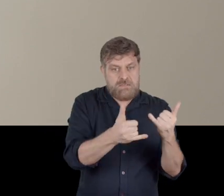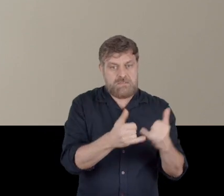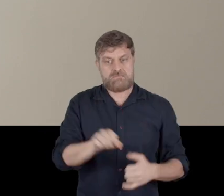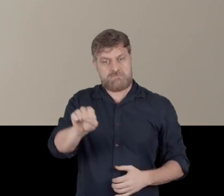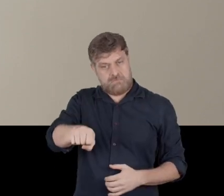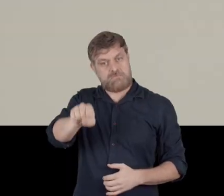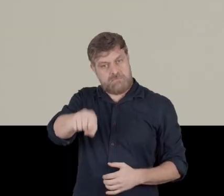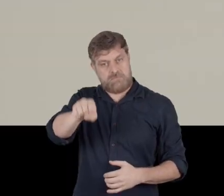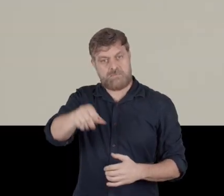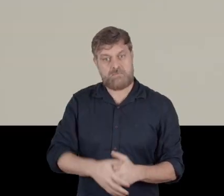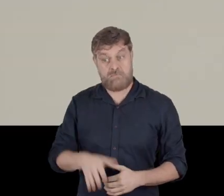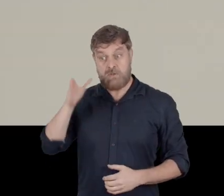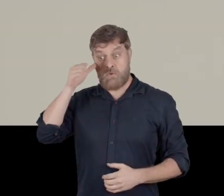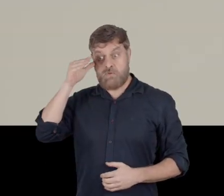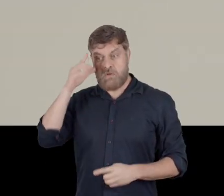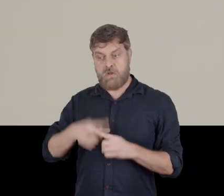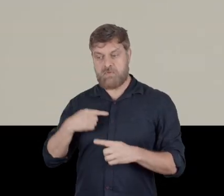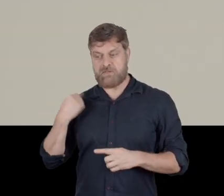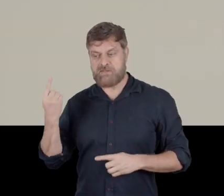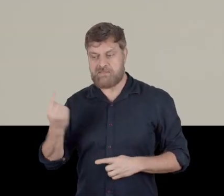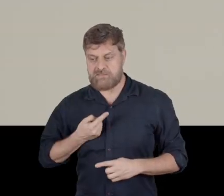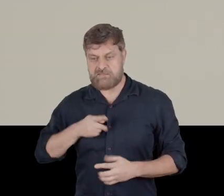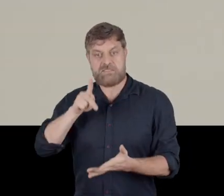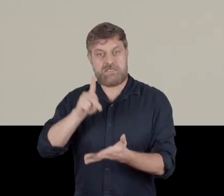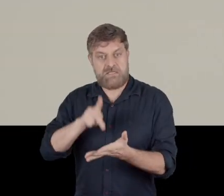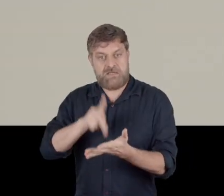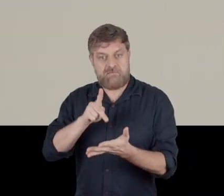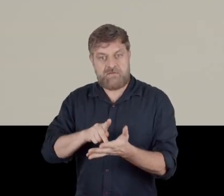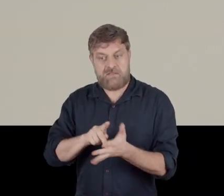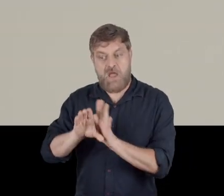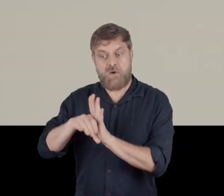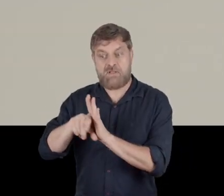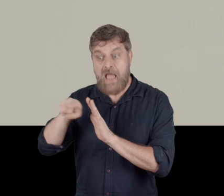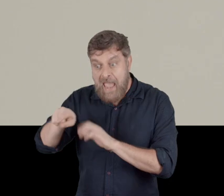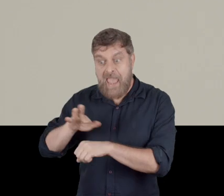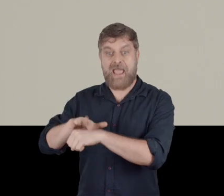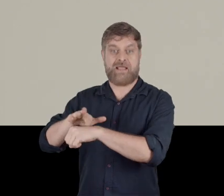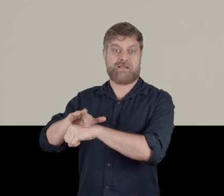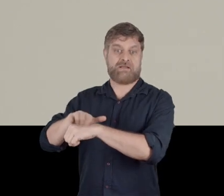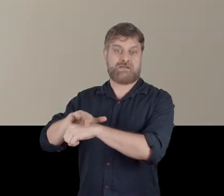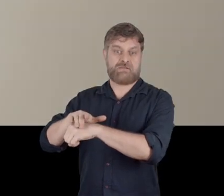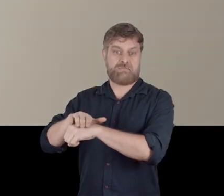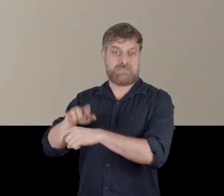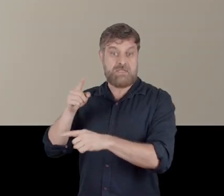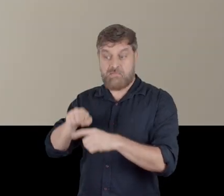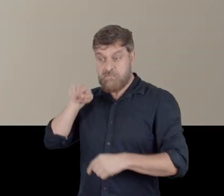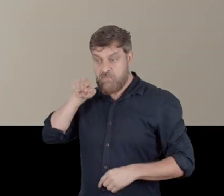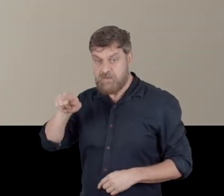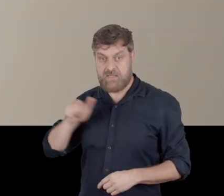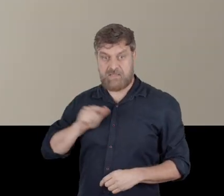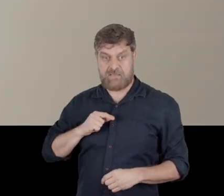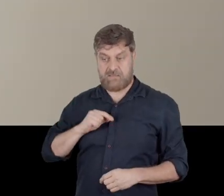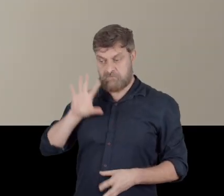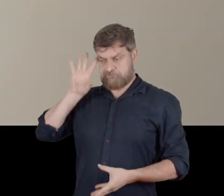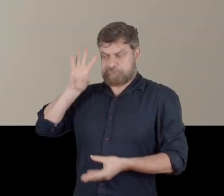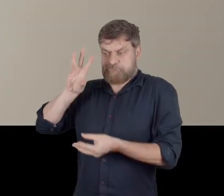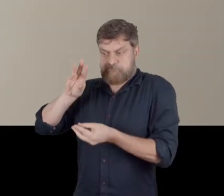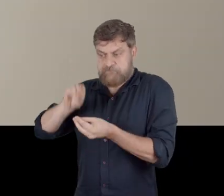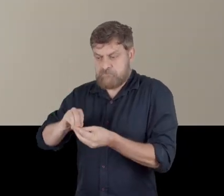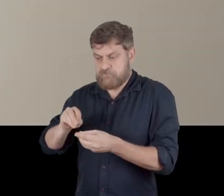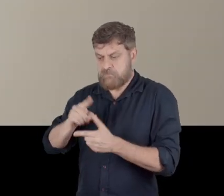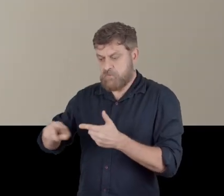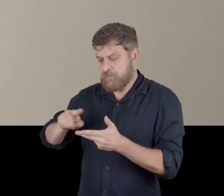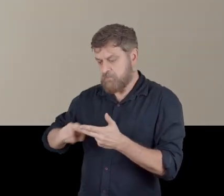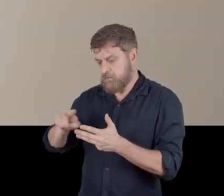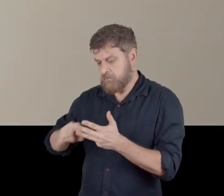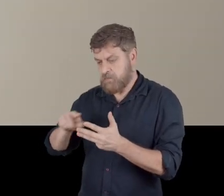são semelhantes. É curioso, porque a gente começa a realmente entender a noção de doença mesmo, né? De doença por quê? Doença é esse conjunto de coisas